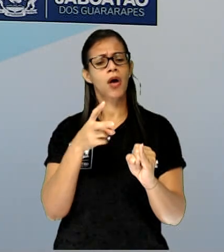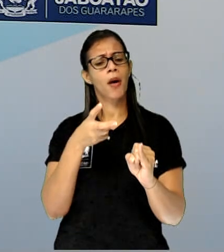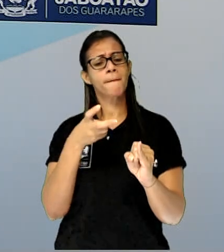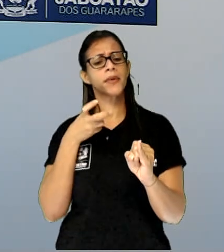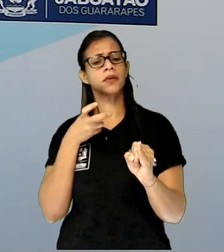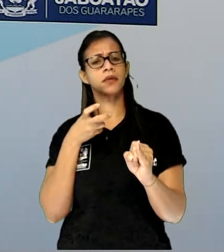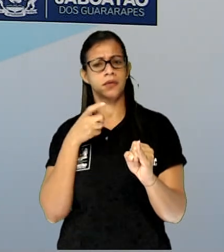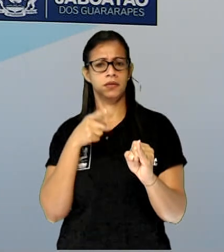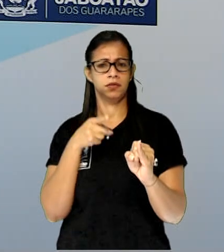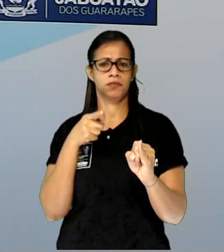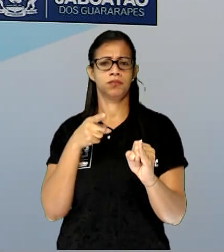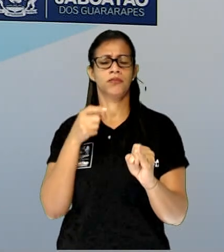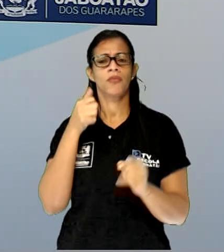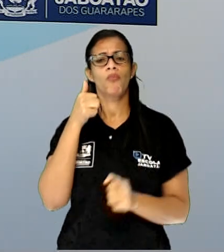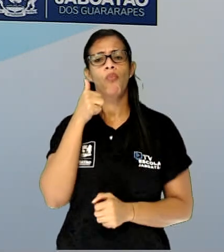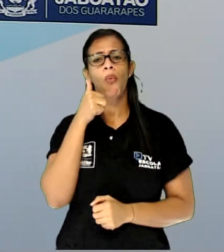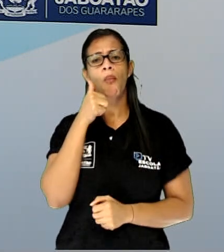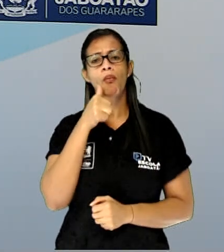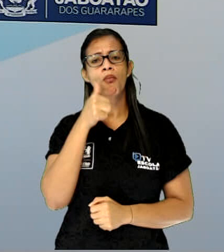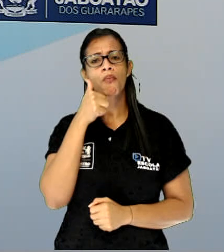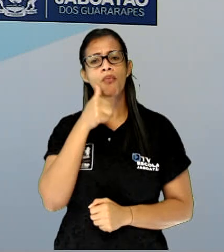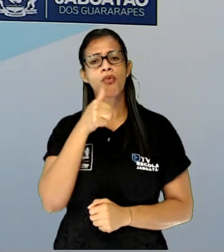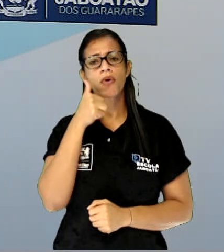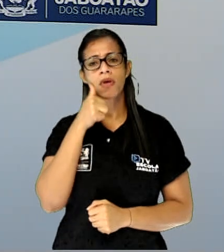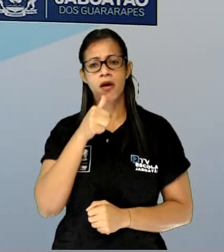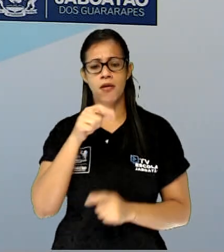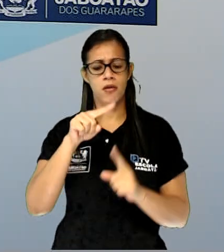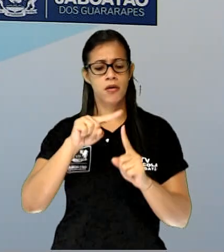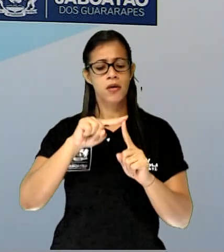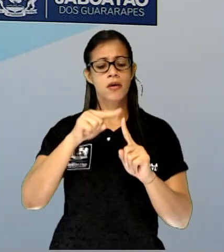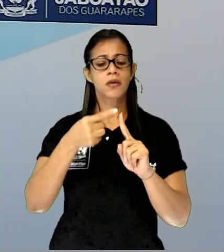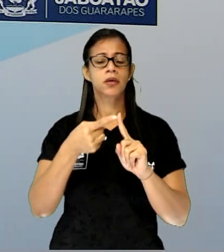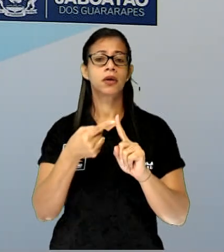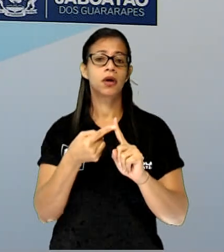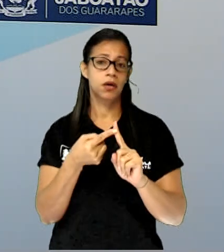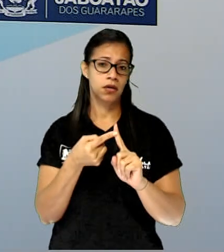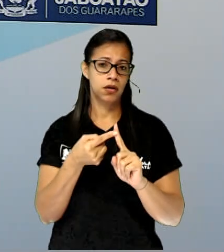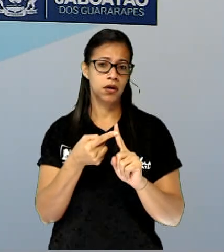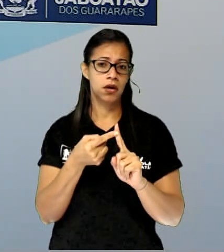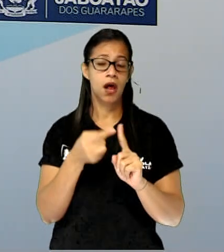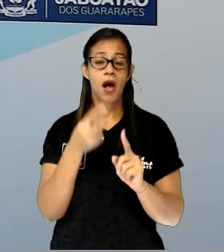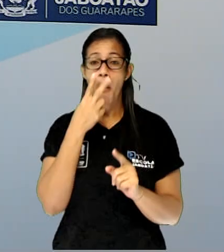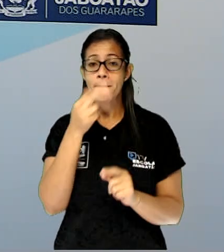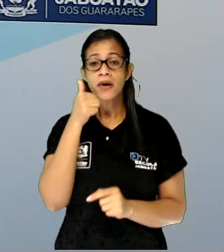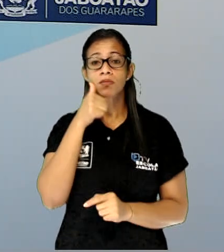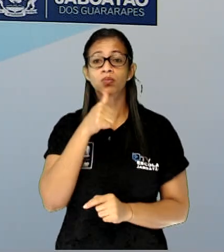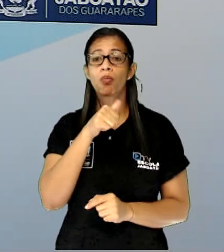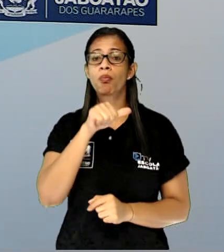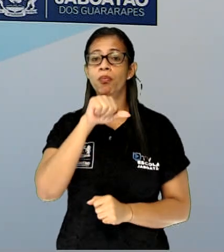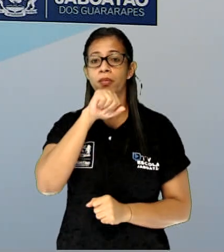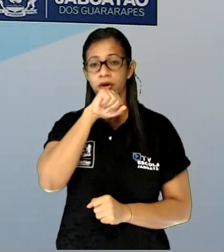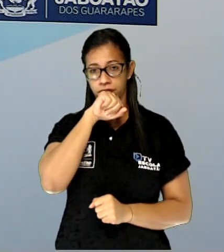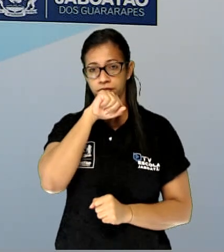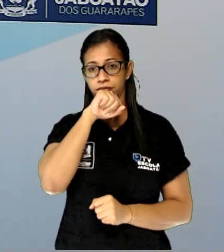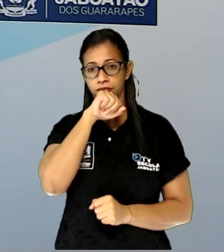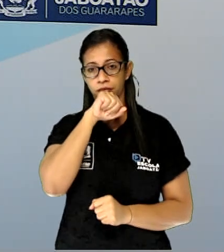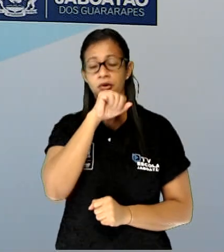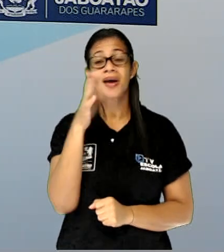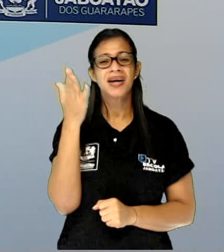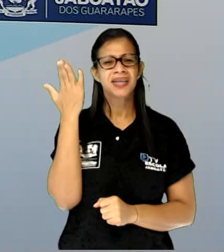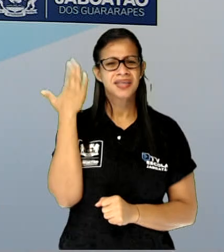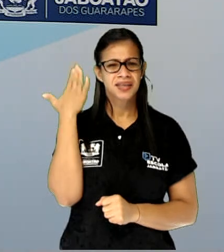da mãe. Porque naquele momento, quando os homens esculpiam essas Vênus